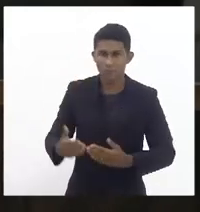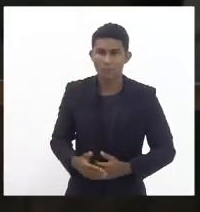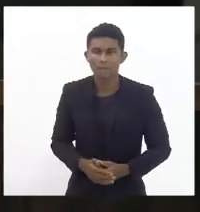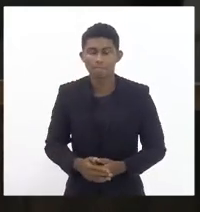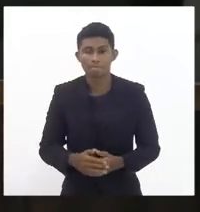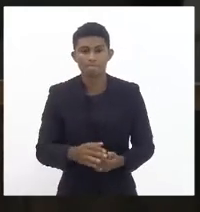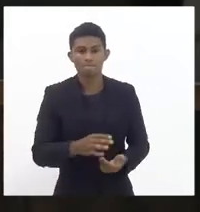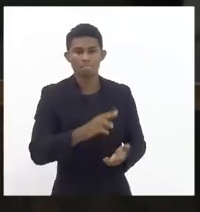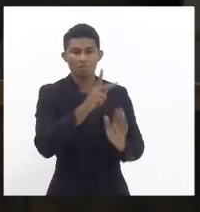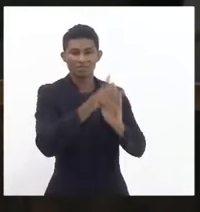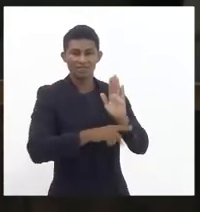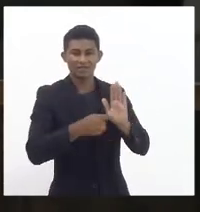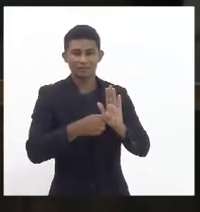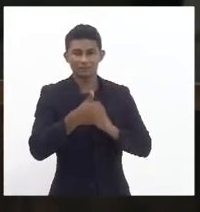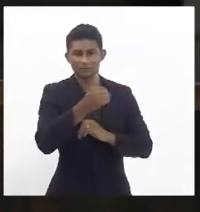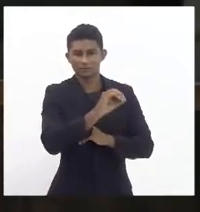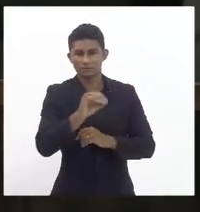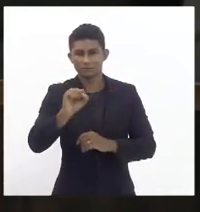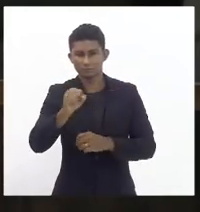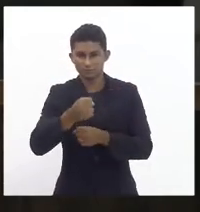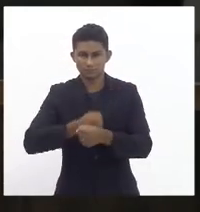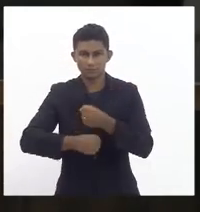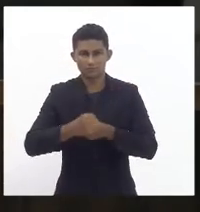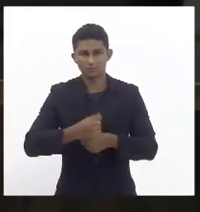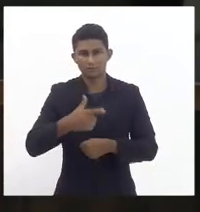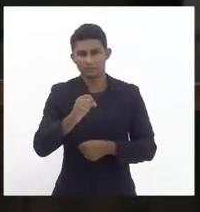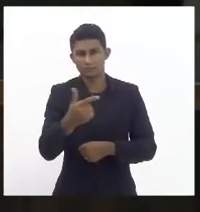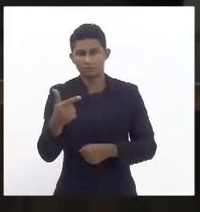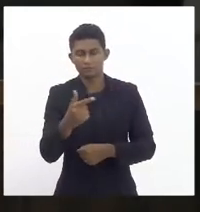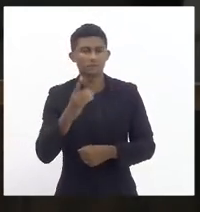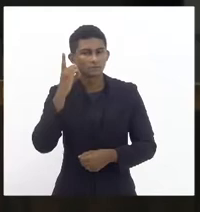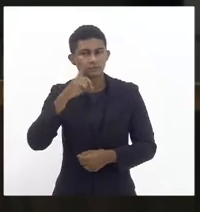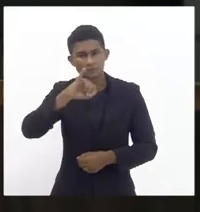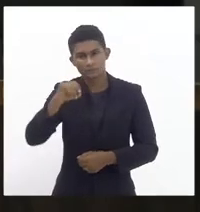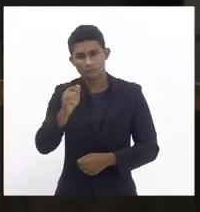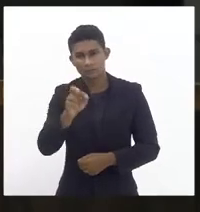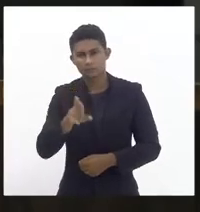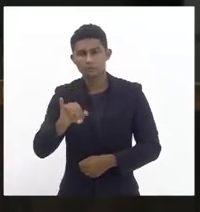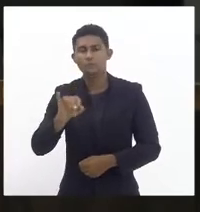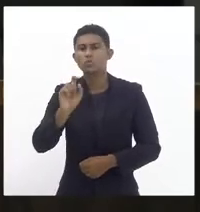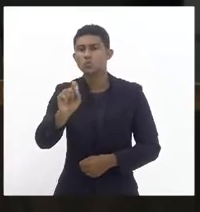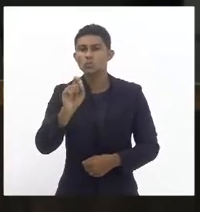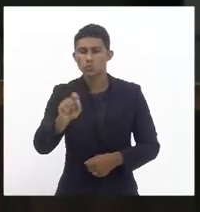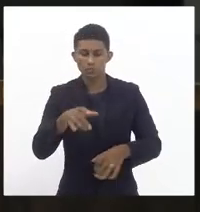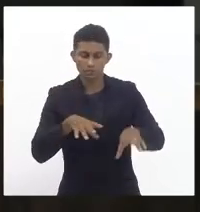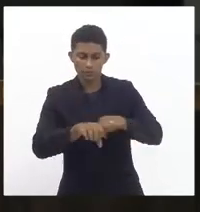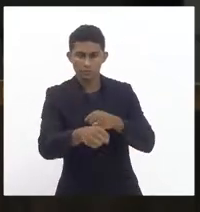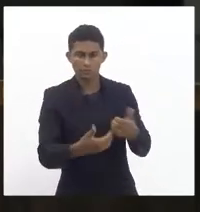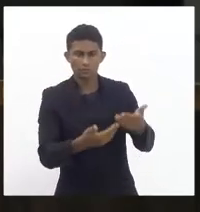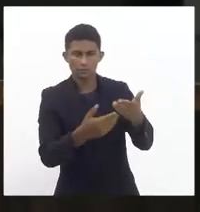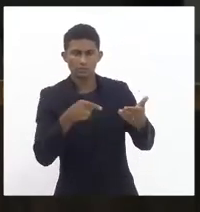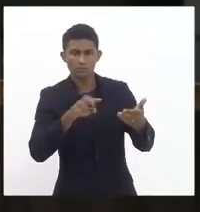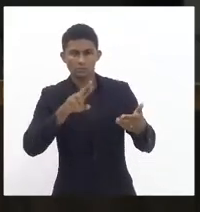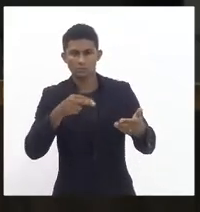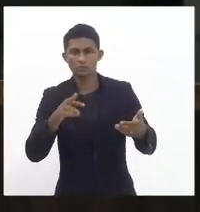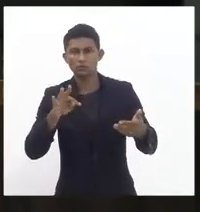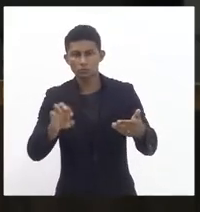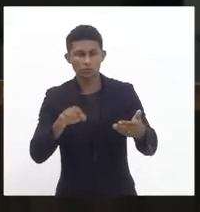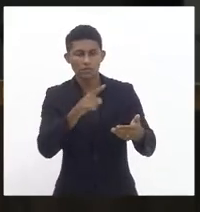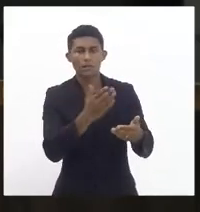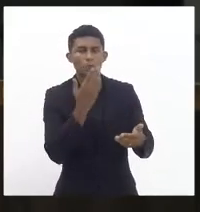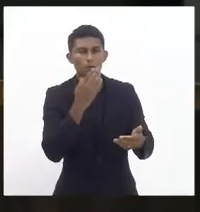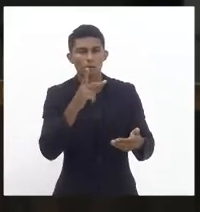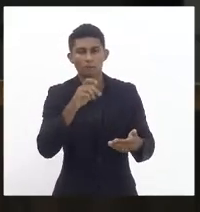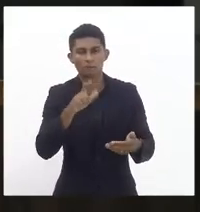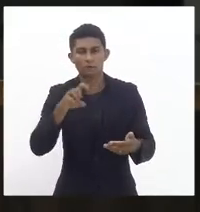o projeto a solução 1008 de 22 de autoria do deputado Jair Oliveira e concede o diploma Ruth de Souza para o clube em Palmares de Volta